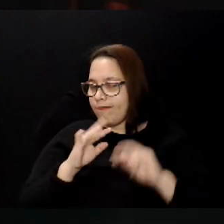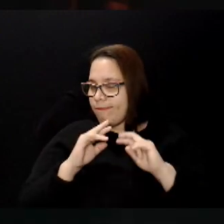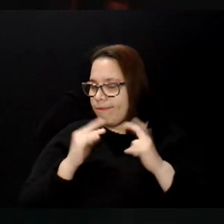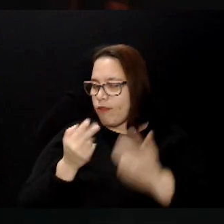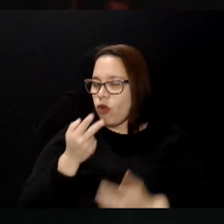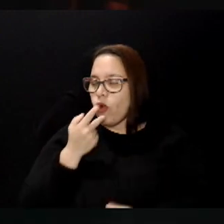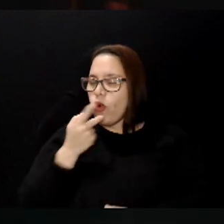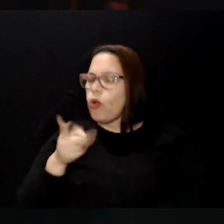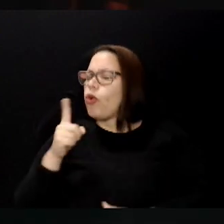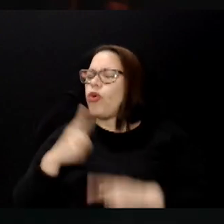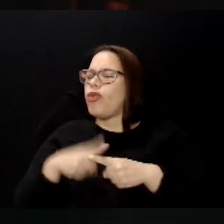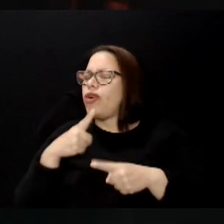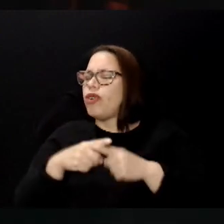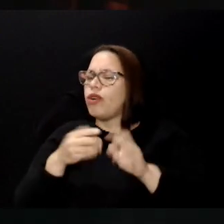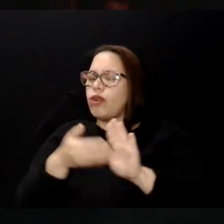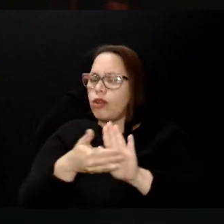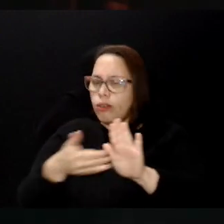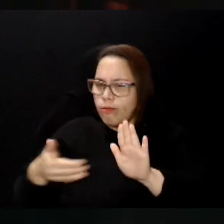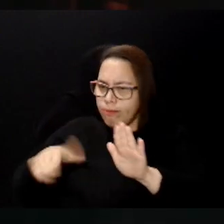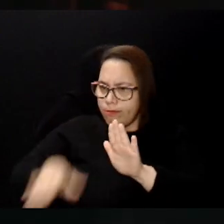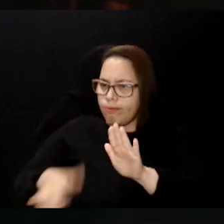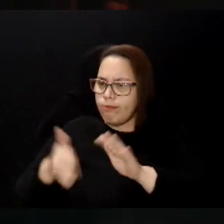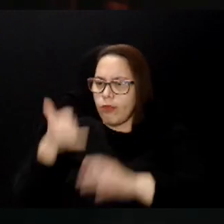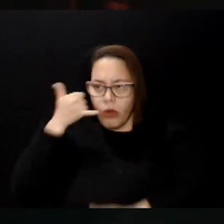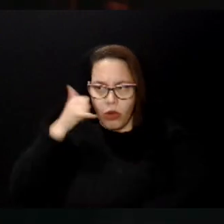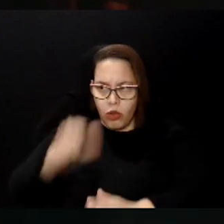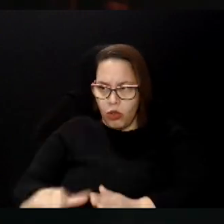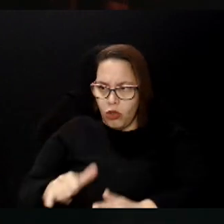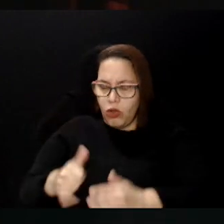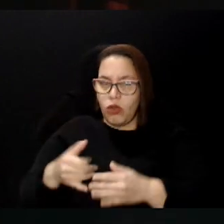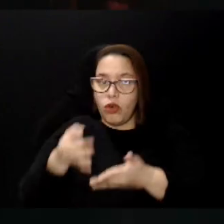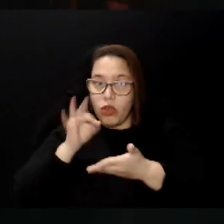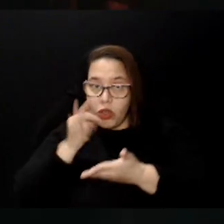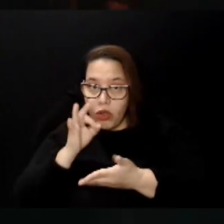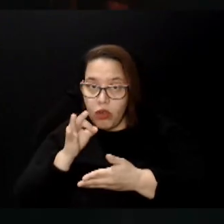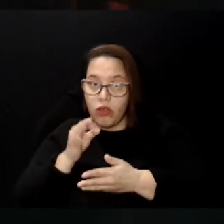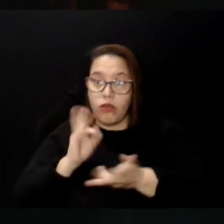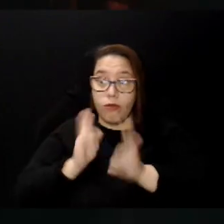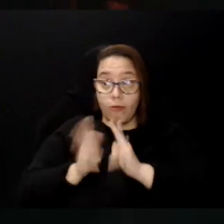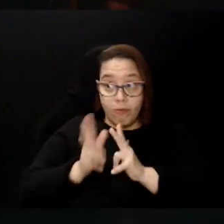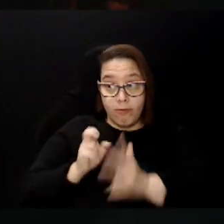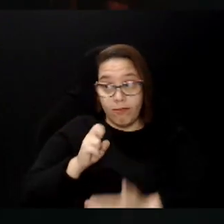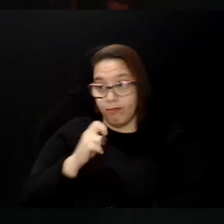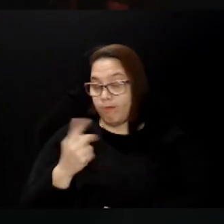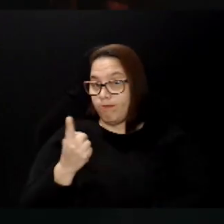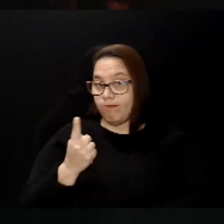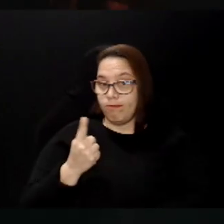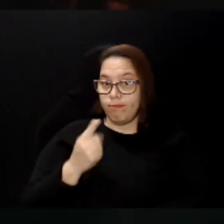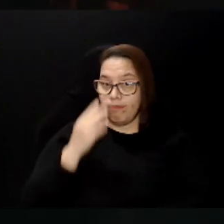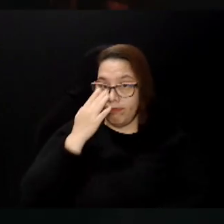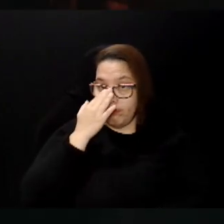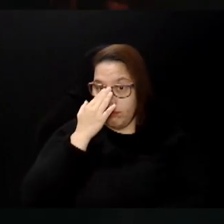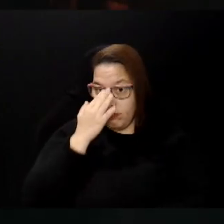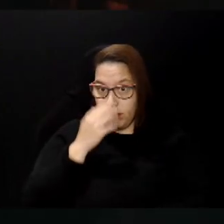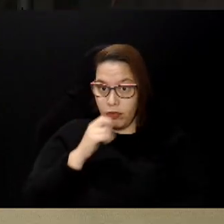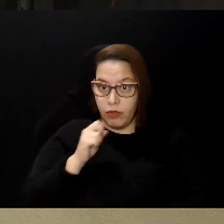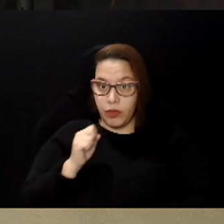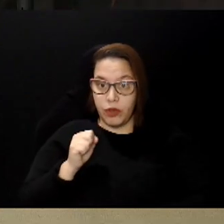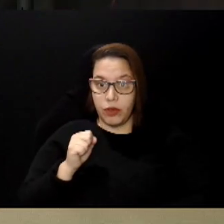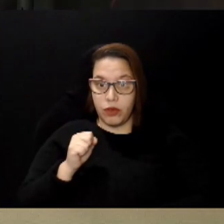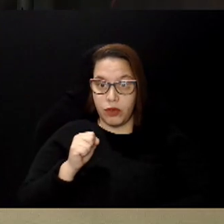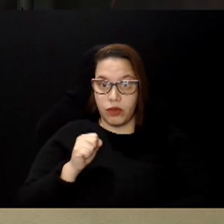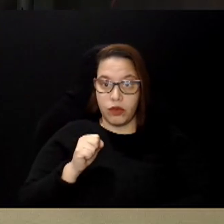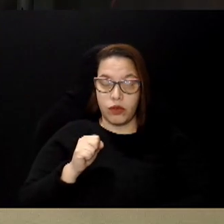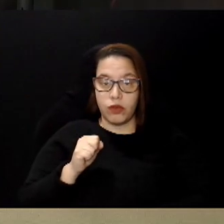celular no cantinho aí, vamos conversar, bater um papo, tomar um café, aceita, ou então é o momento de você fazer uma autorreflexão, né, Soraya? Rubens,